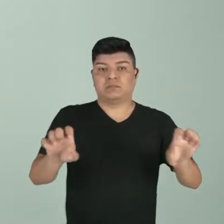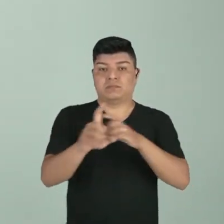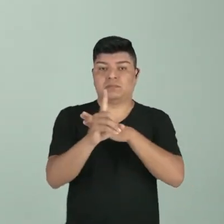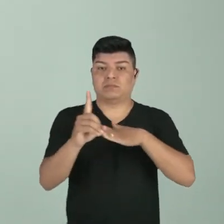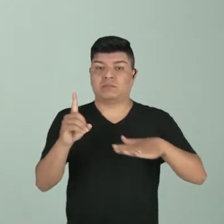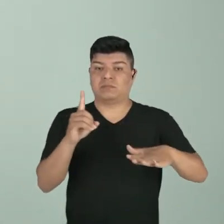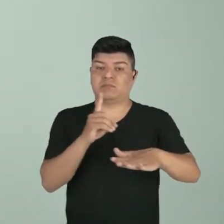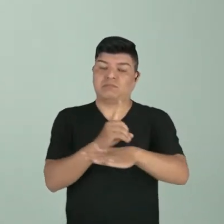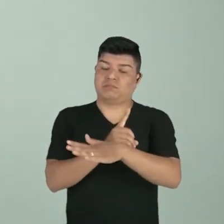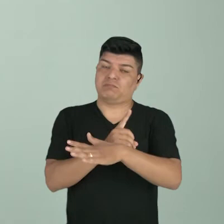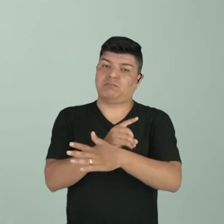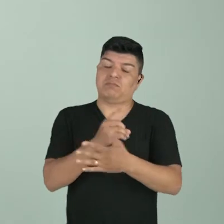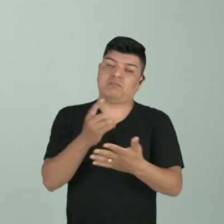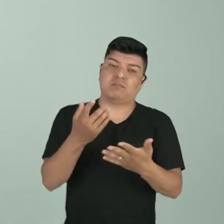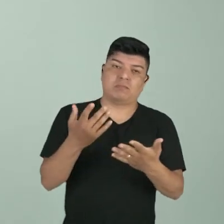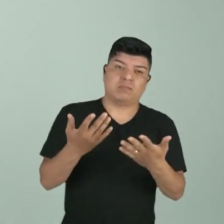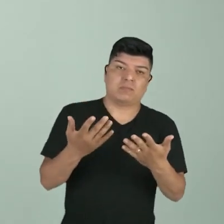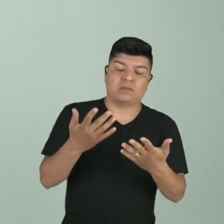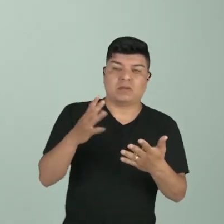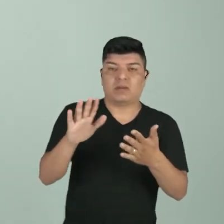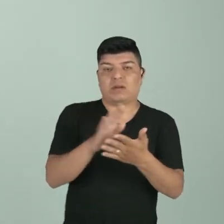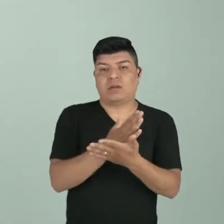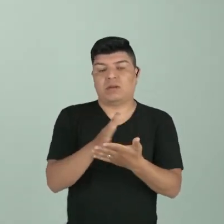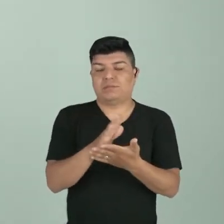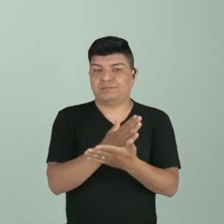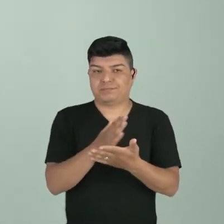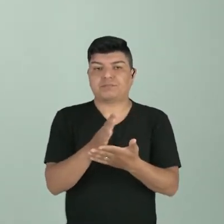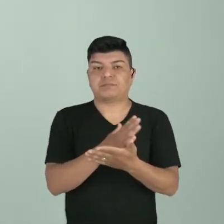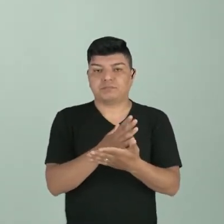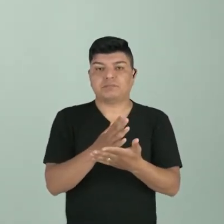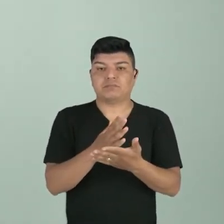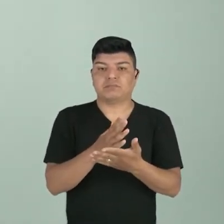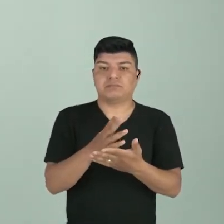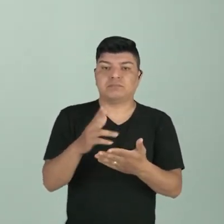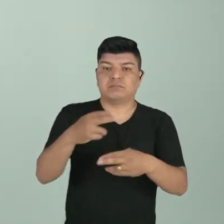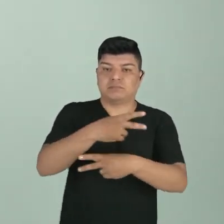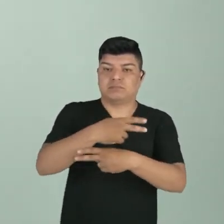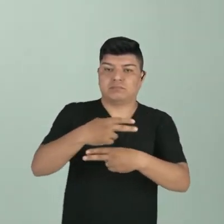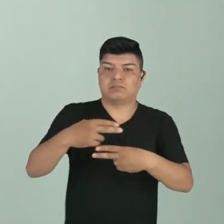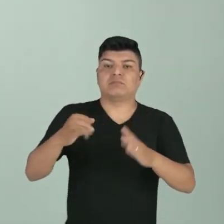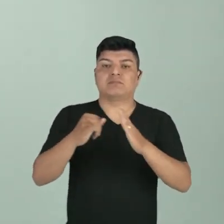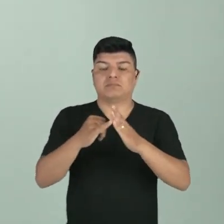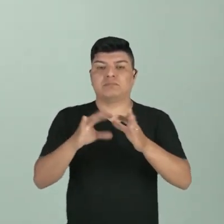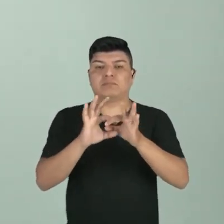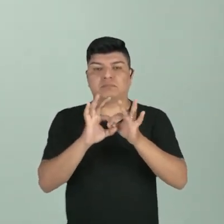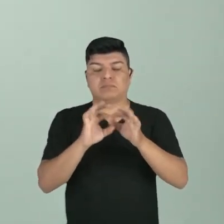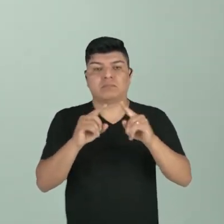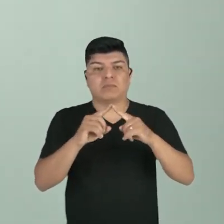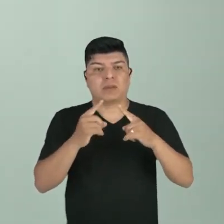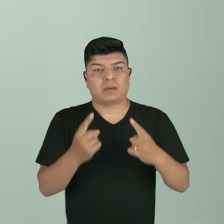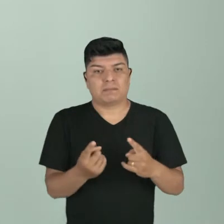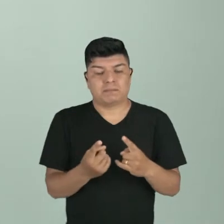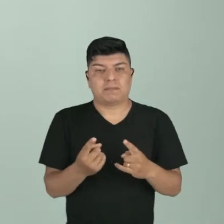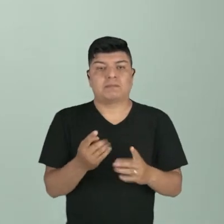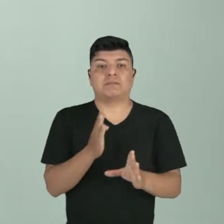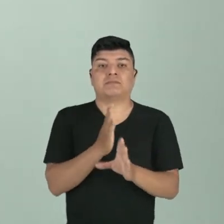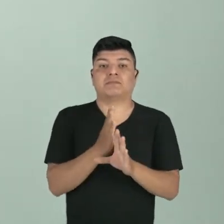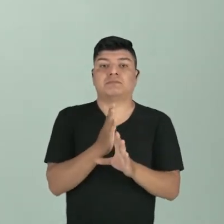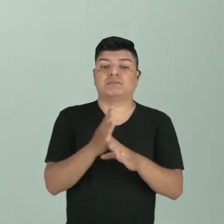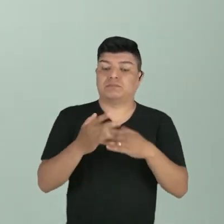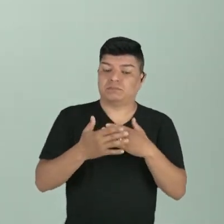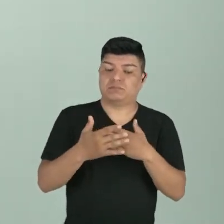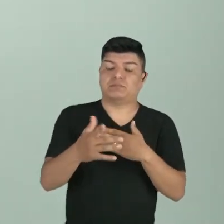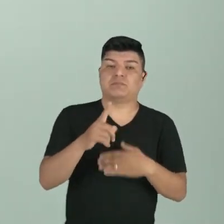social abstrata, existe os órgãos que estão vinculados à estrutura do Estado, mas, através